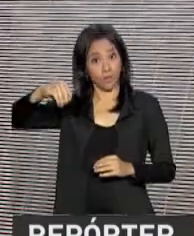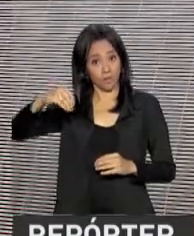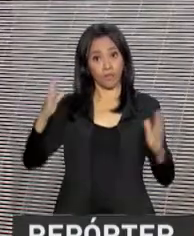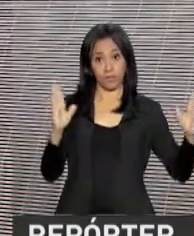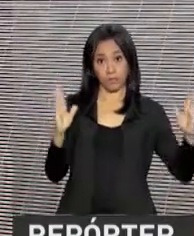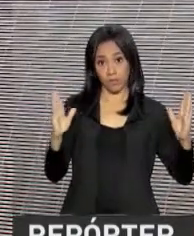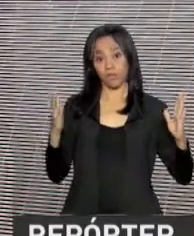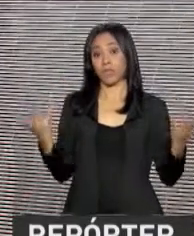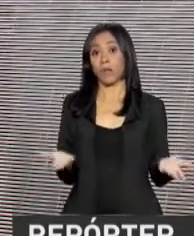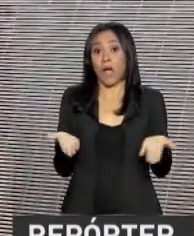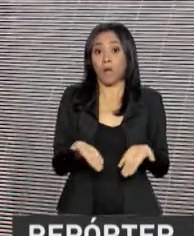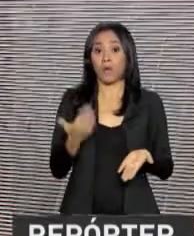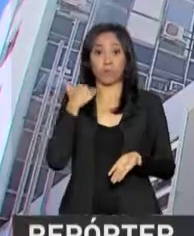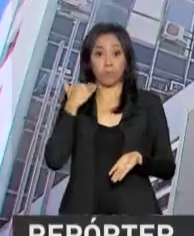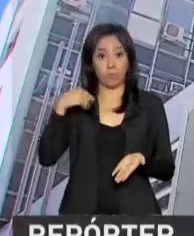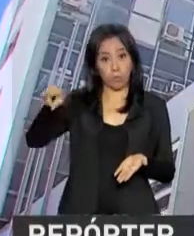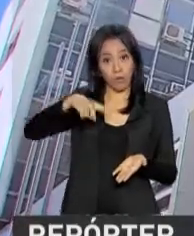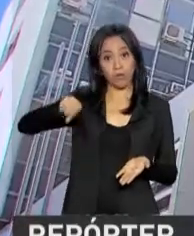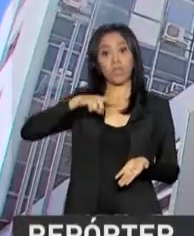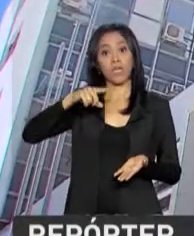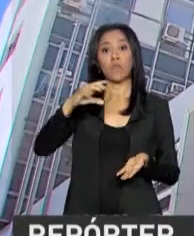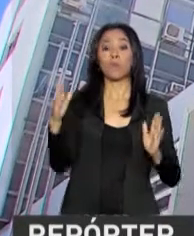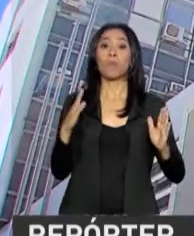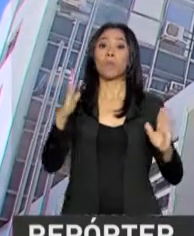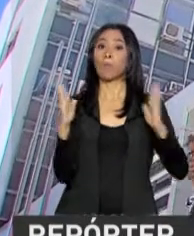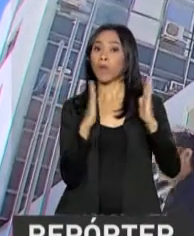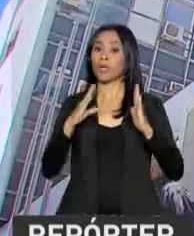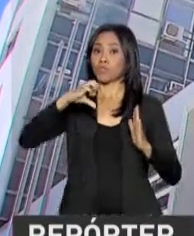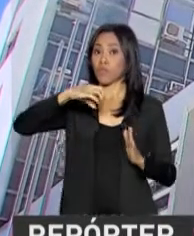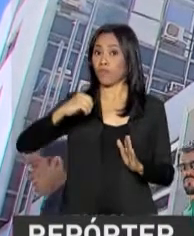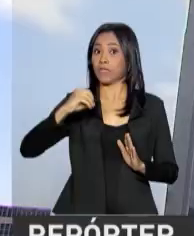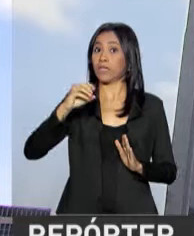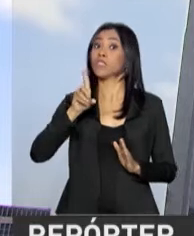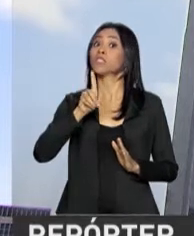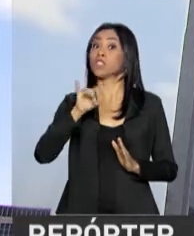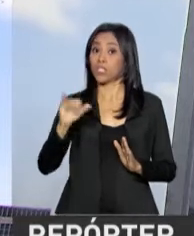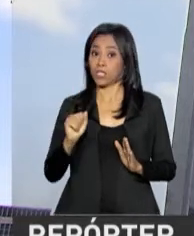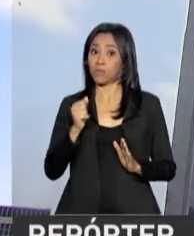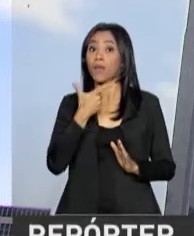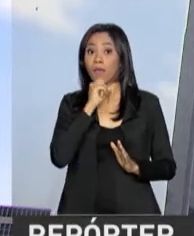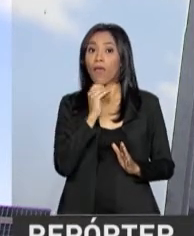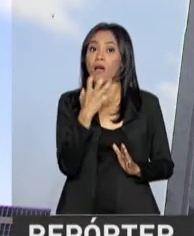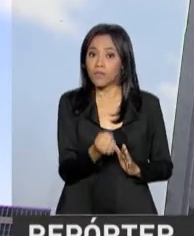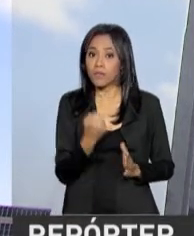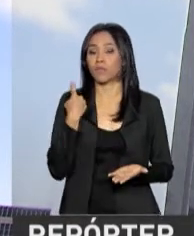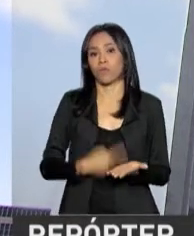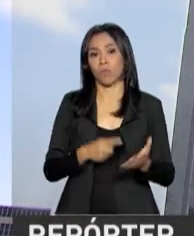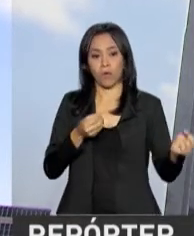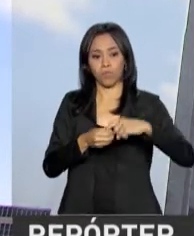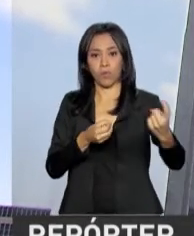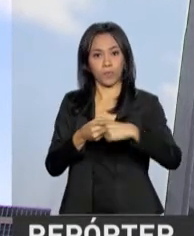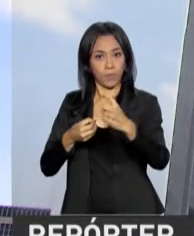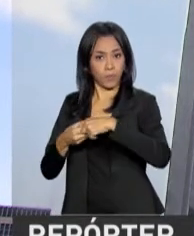agora os bancos têm 90 dias para começar a receber os pedidos de adesão ao acordo esse processo vai ser feito por meio